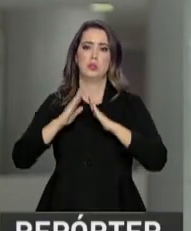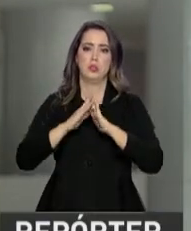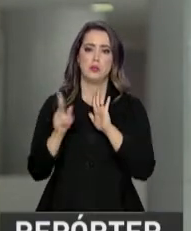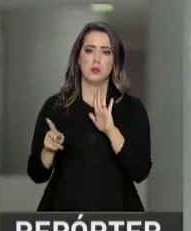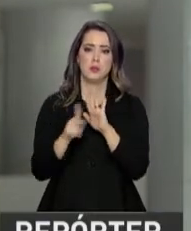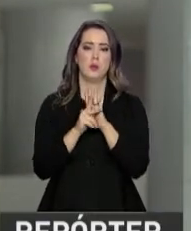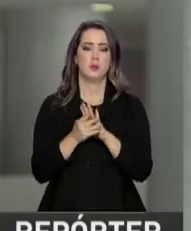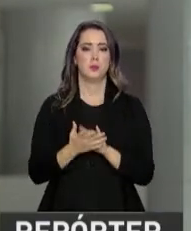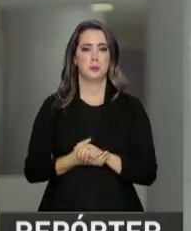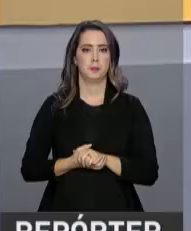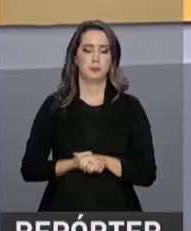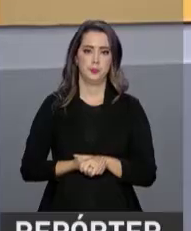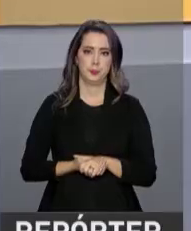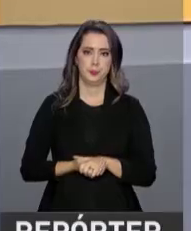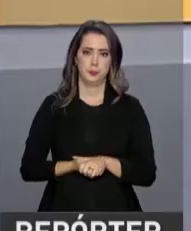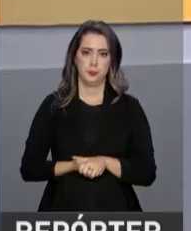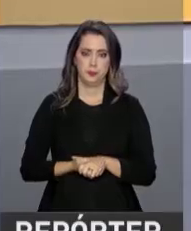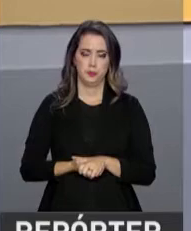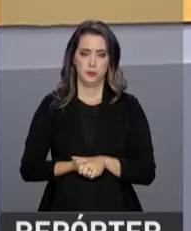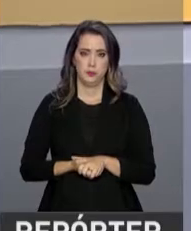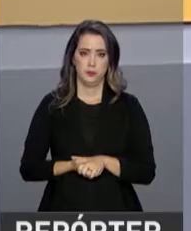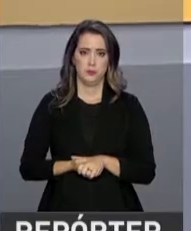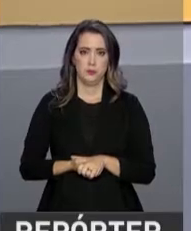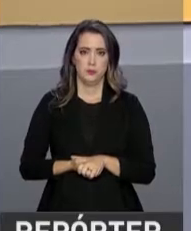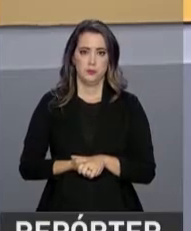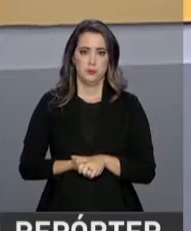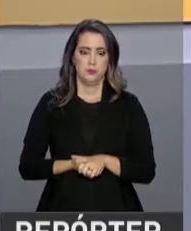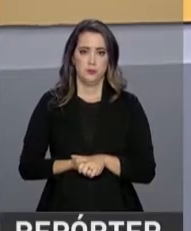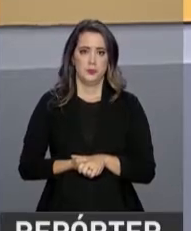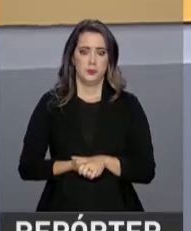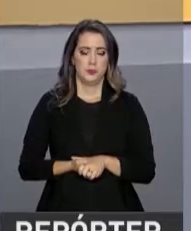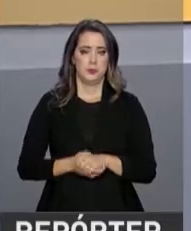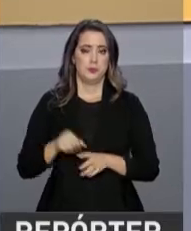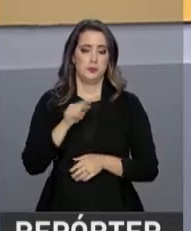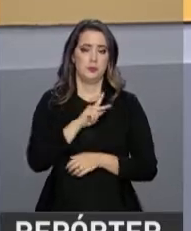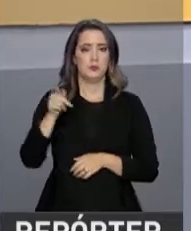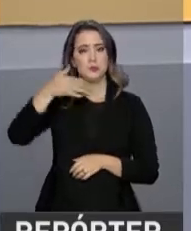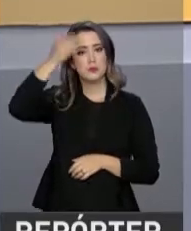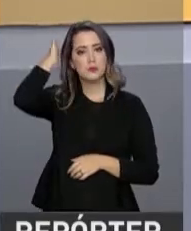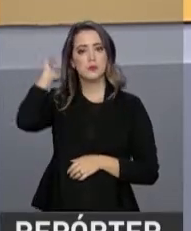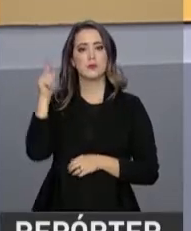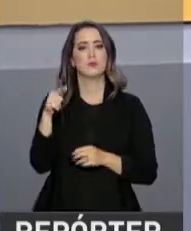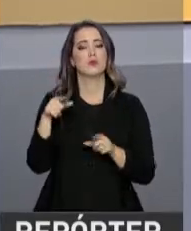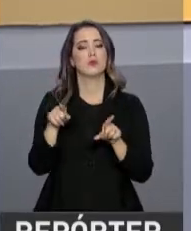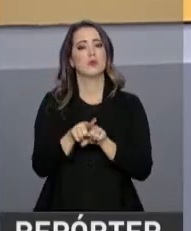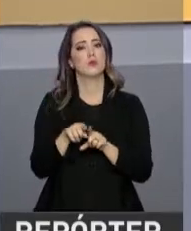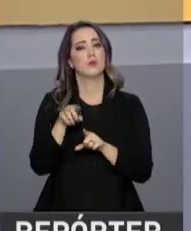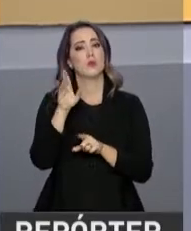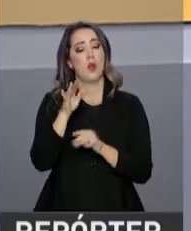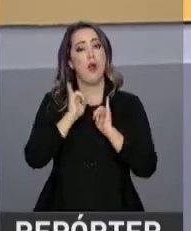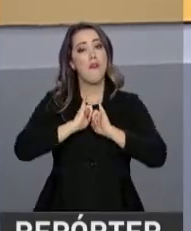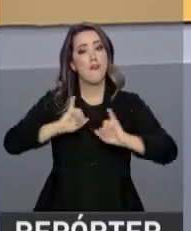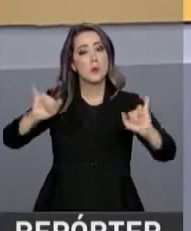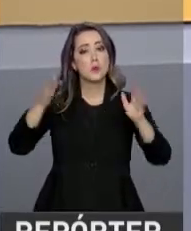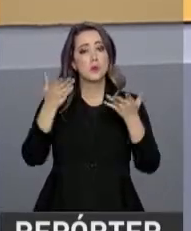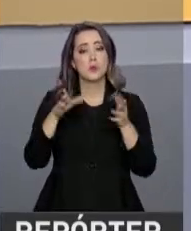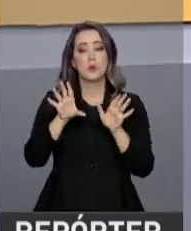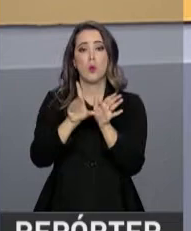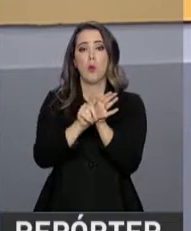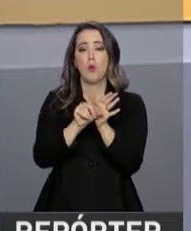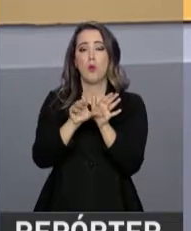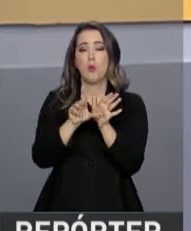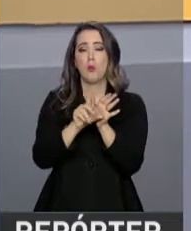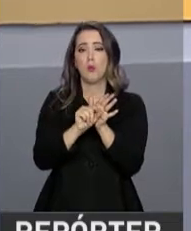brasília nem pereira eo presidente da caixa econômica federal nelson antônio de souza afirmou pelas redes sociais